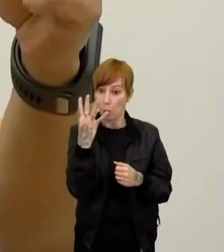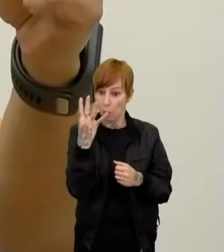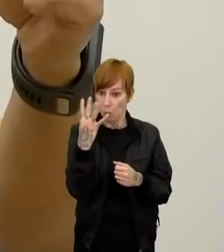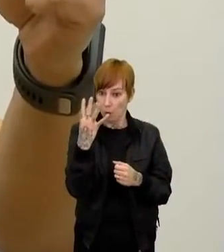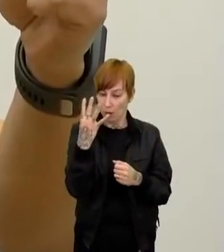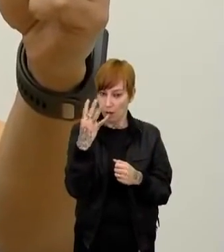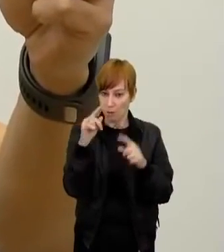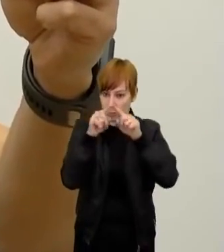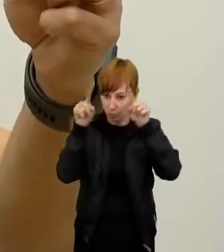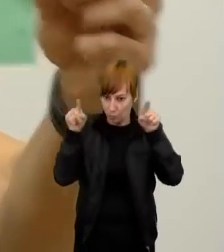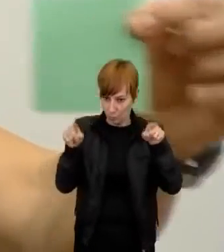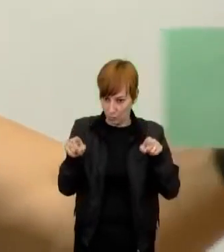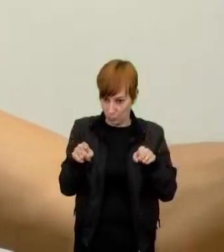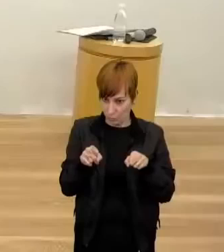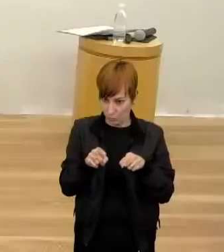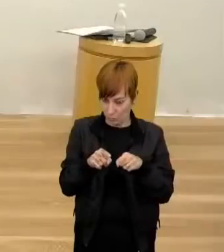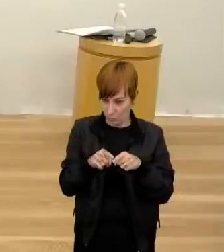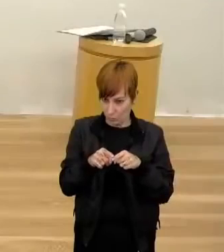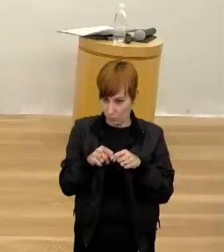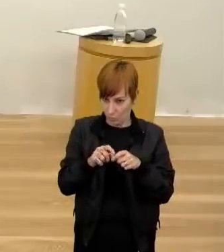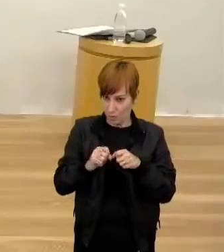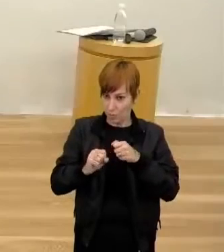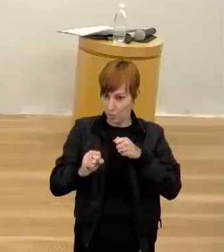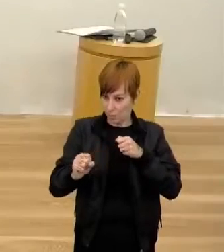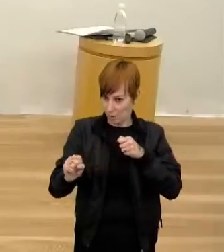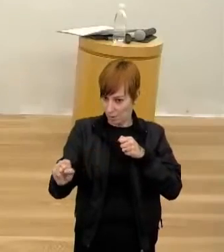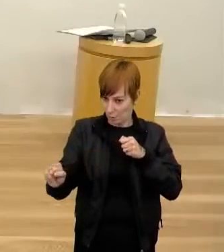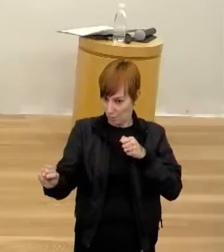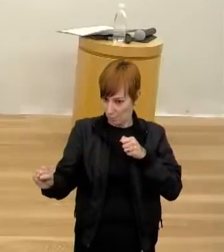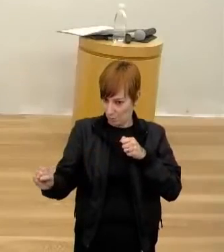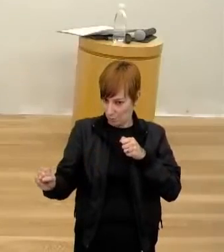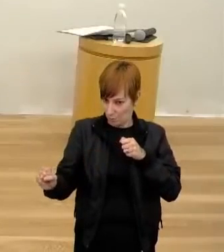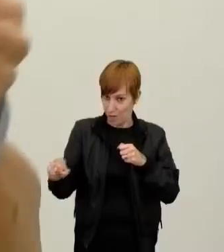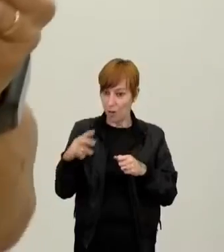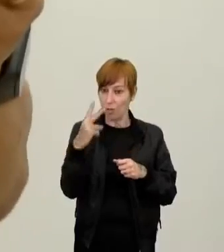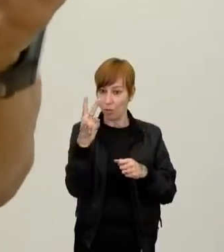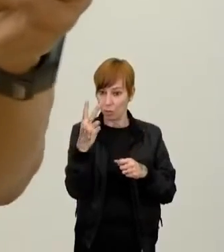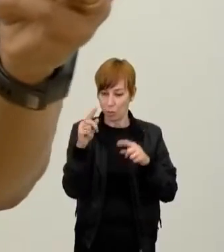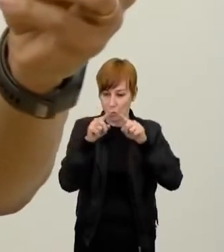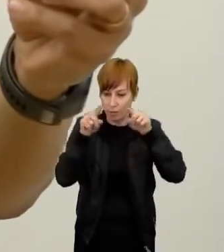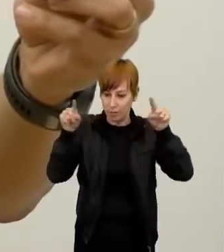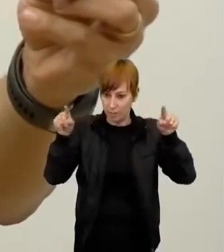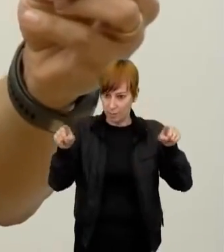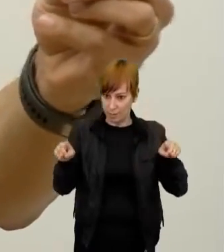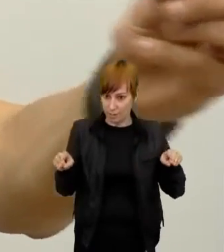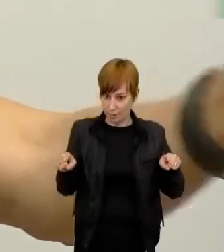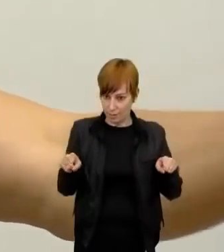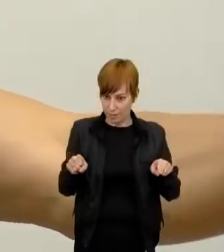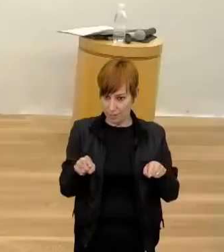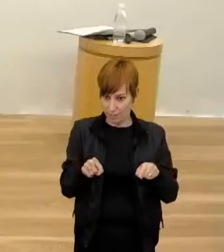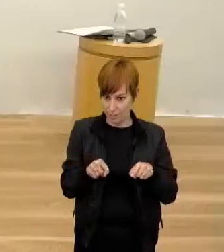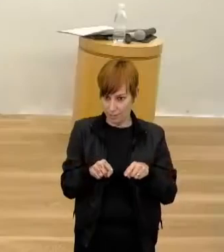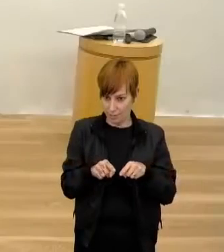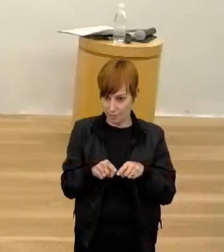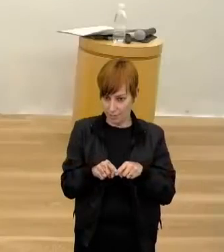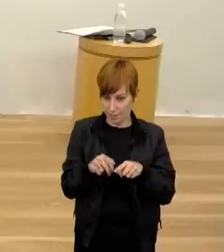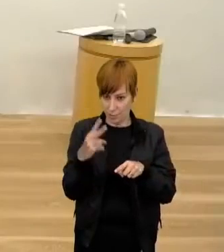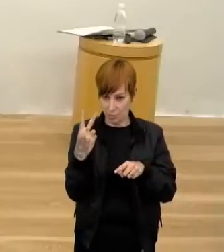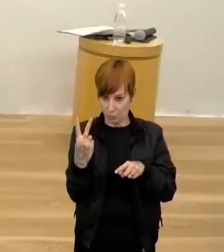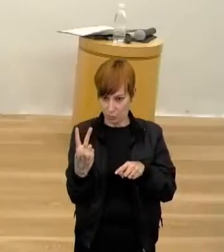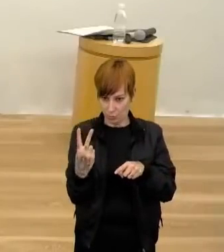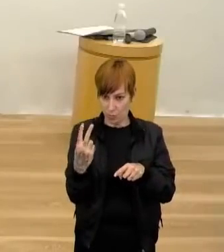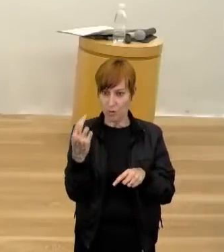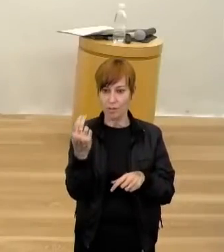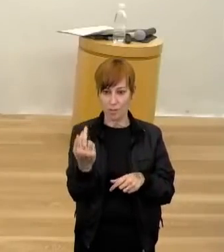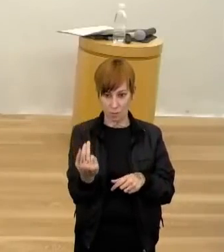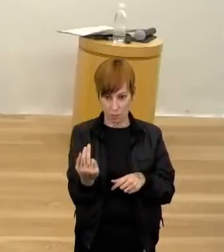maior. Isso. Ok. 2 retângulos. 2 retângulos. Retângulo 1. Isso, ó. 2 retângulos